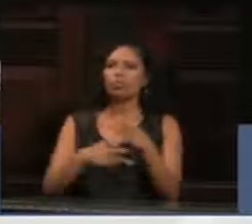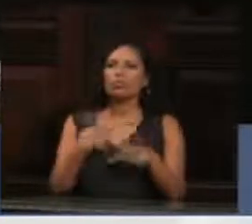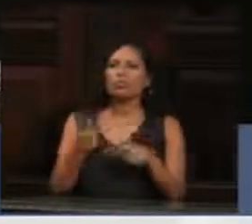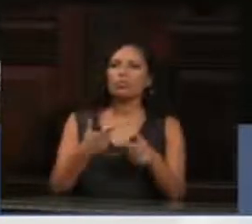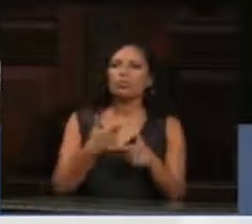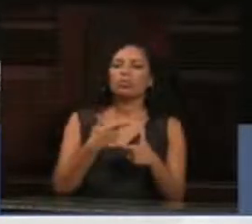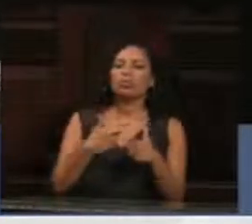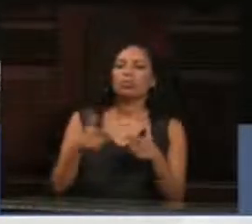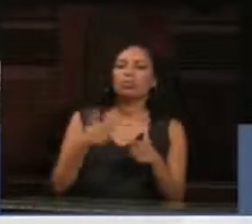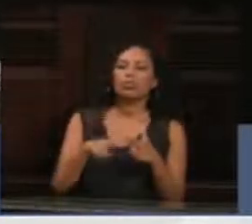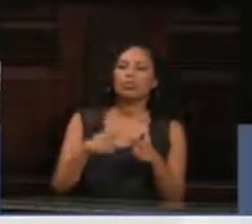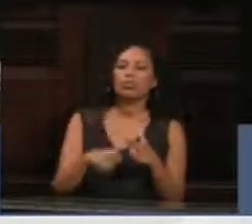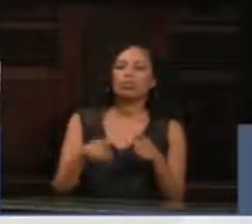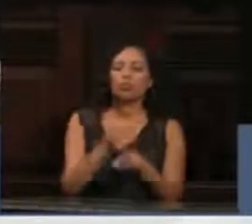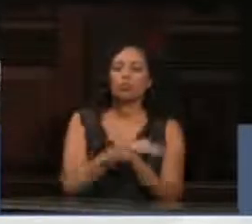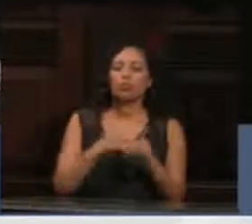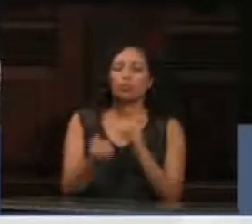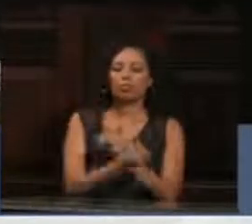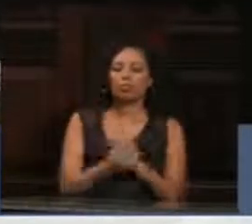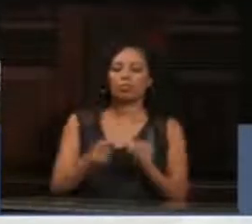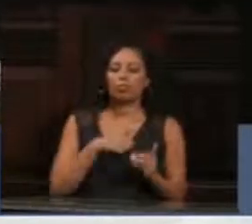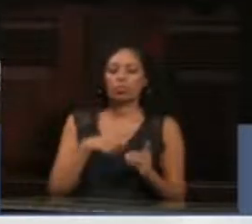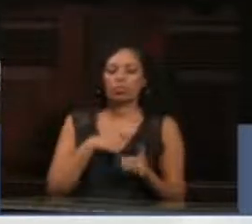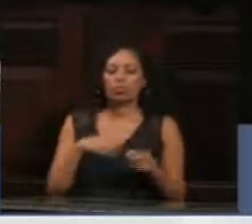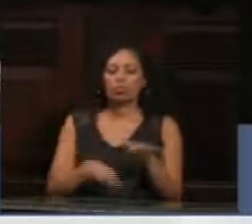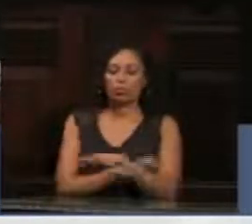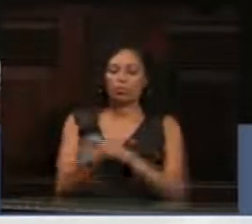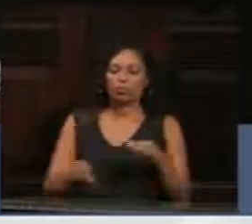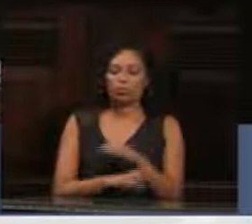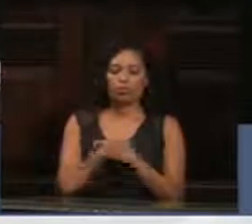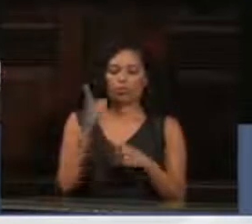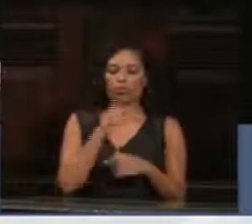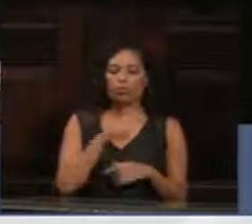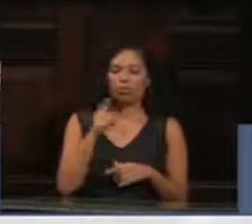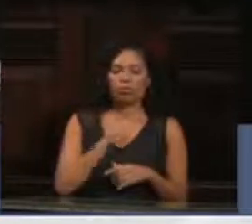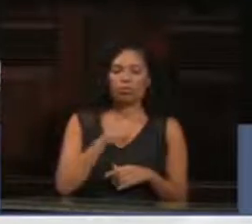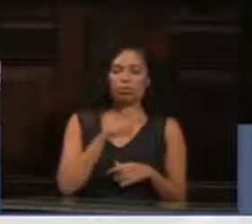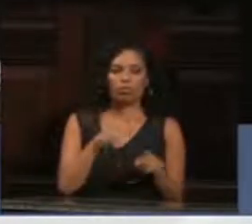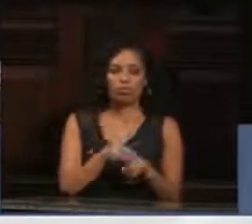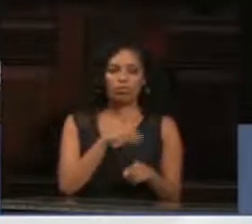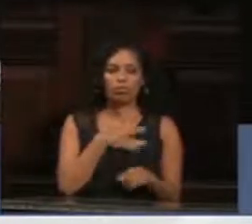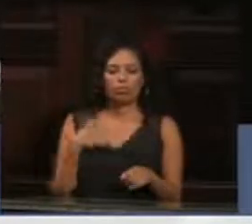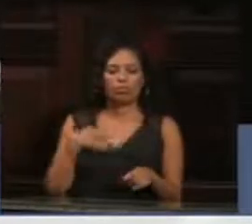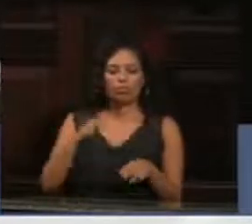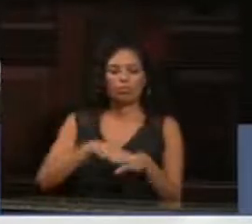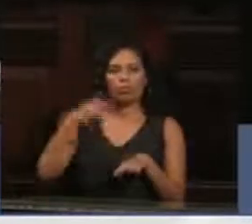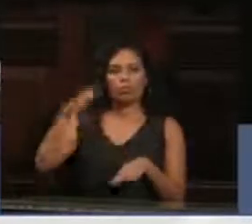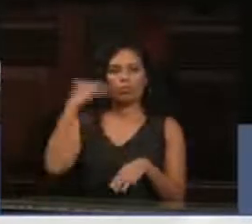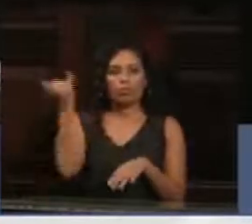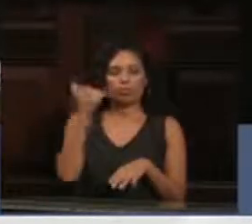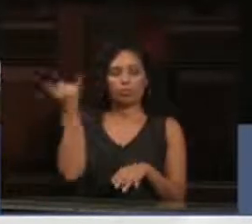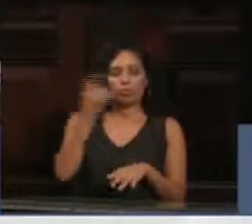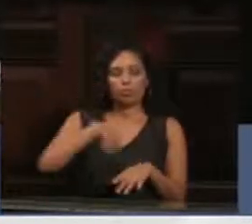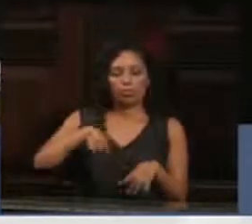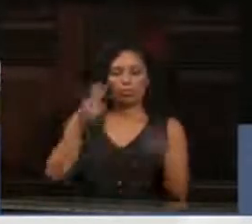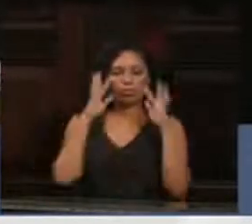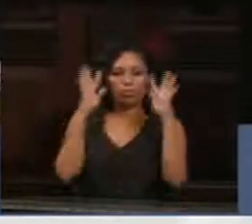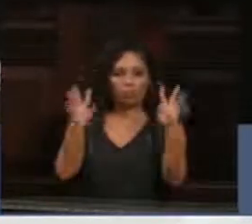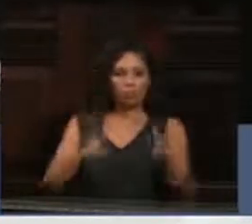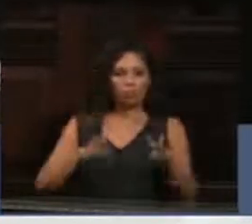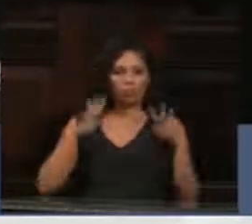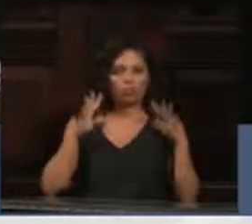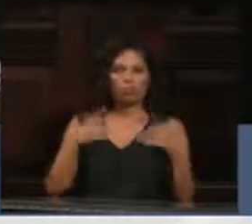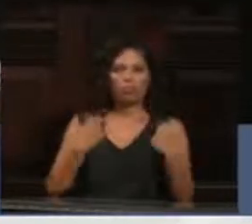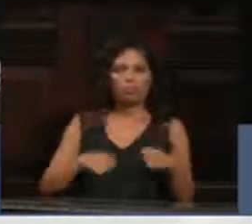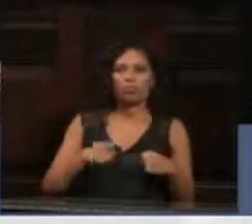a população vem passando com essa empresa SEDAI. E o mais importante que a gente precisa atentar, e esse novo